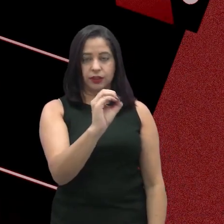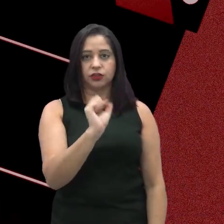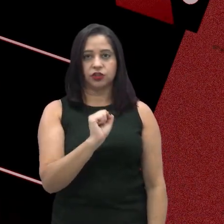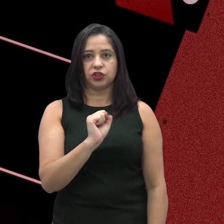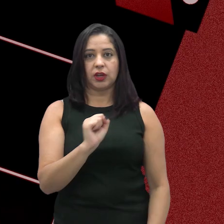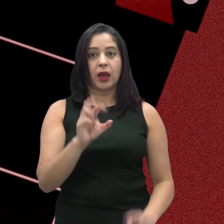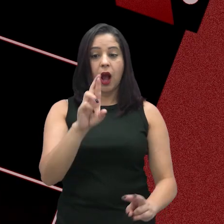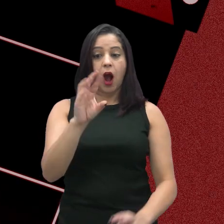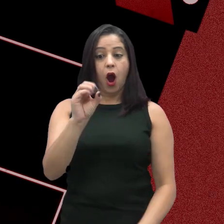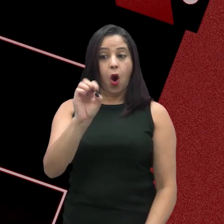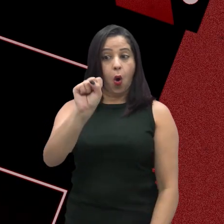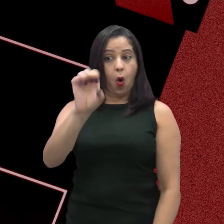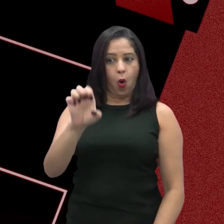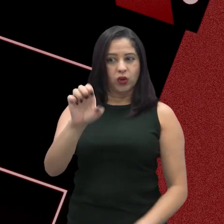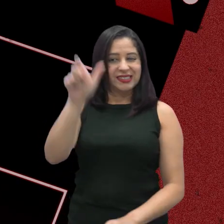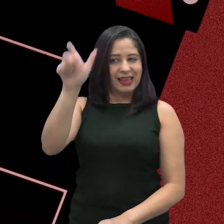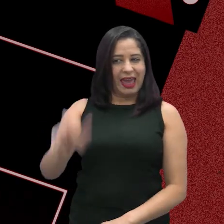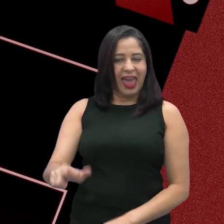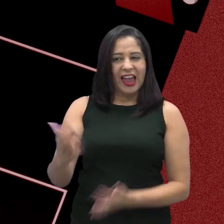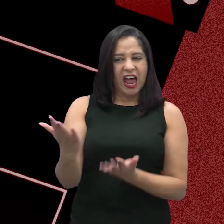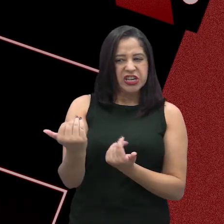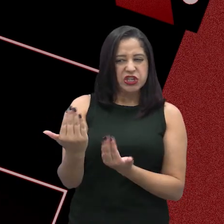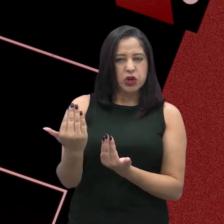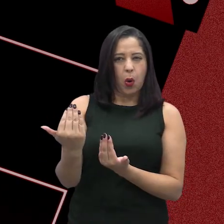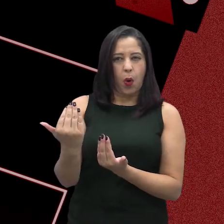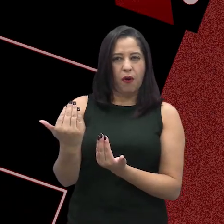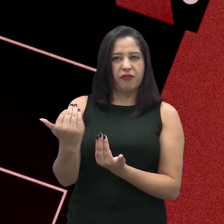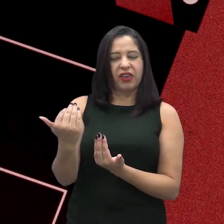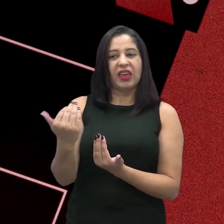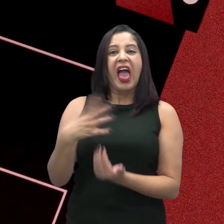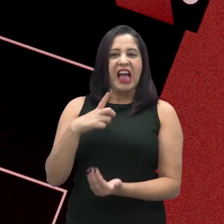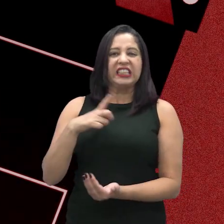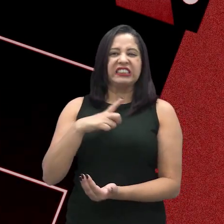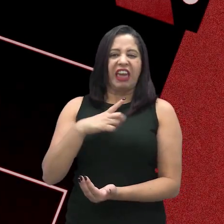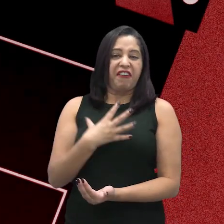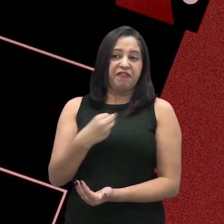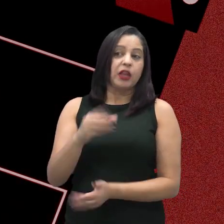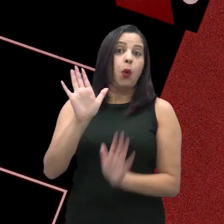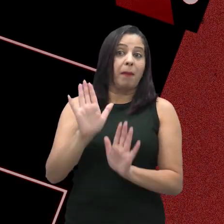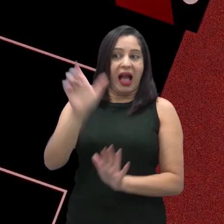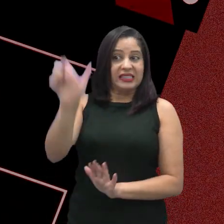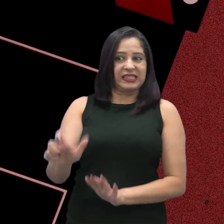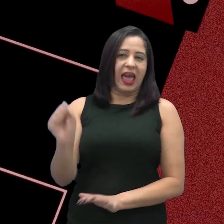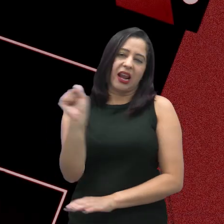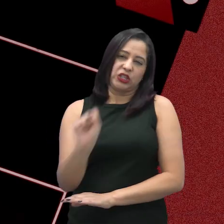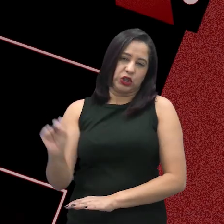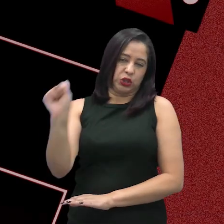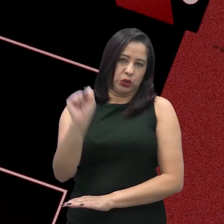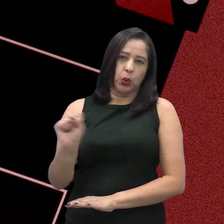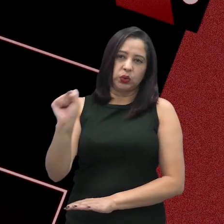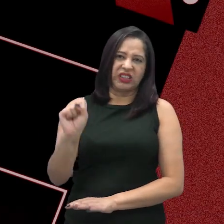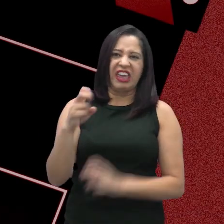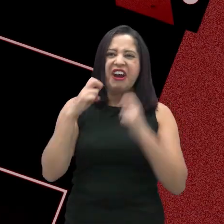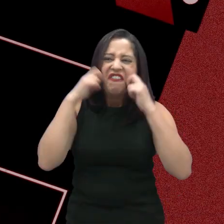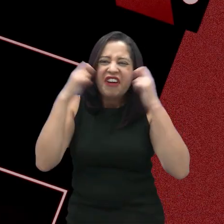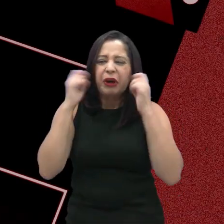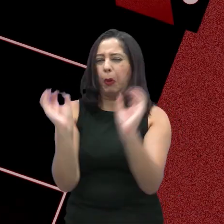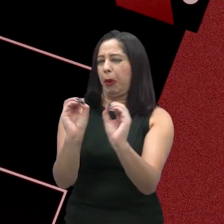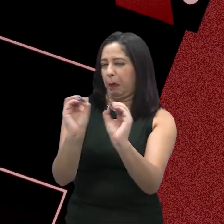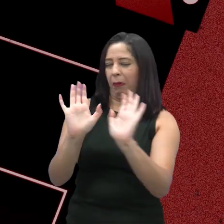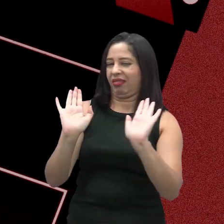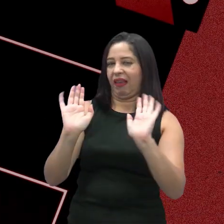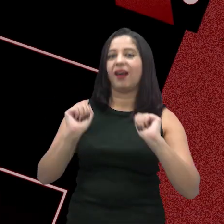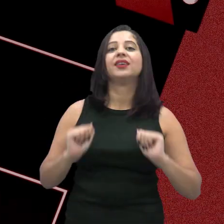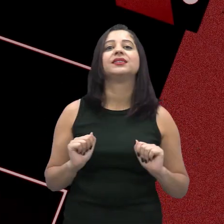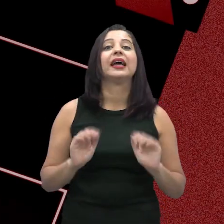uma jovem mãe solteira, nada recatada, bem diferente dos costumes que pregavam para as mulheres antigamente, né?